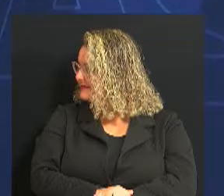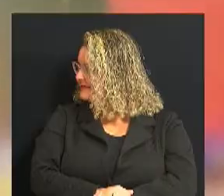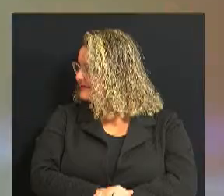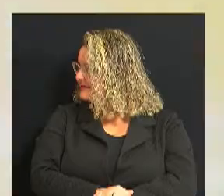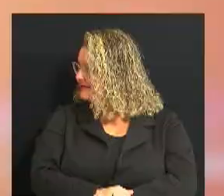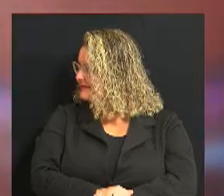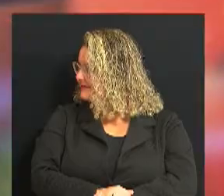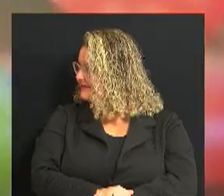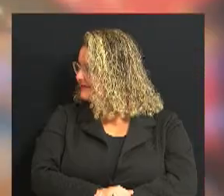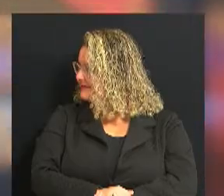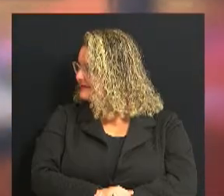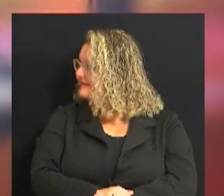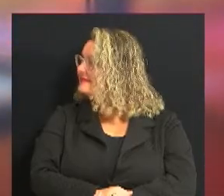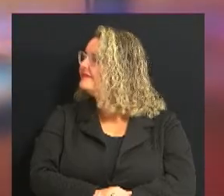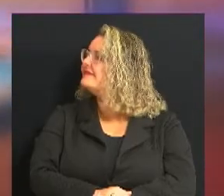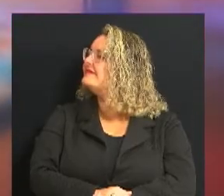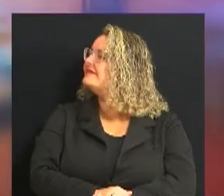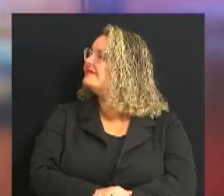www.campinas.sp.leg.br.